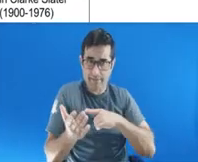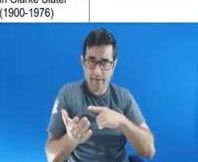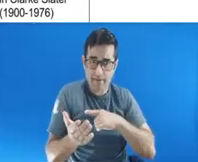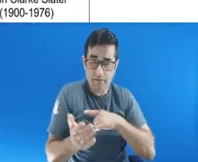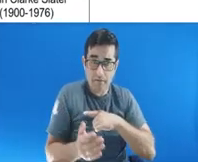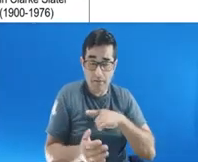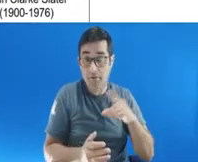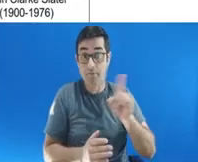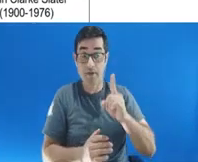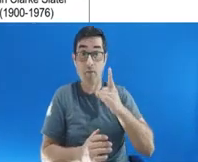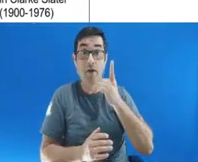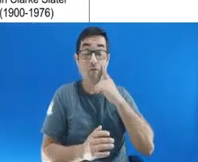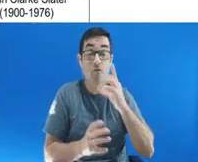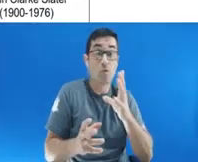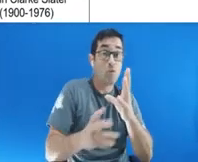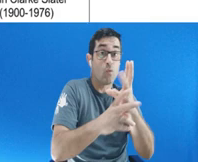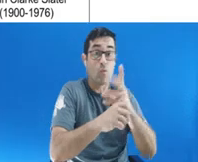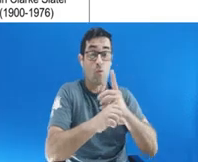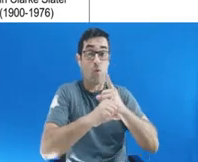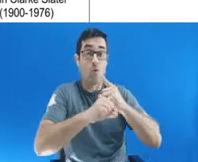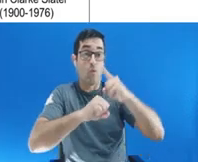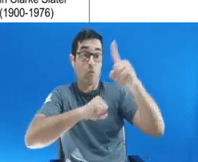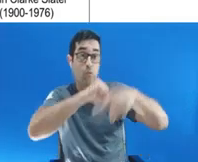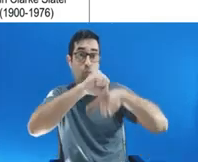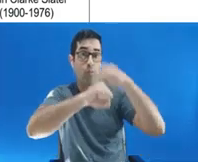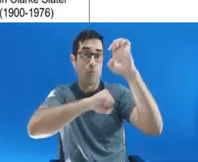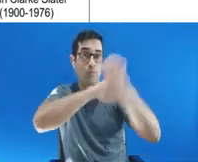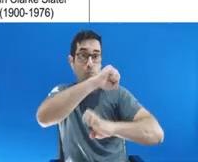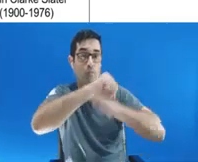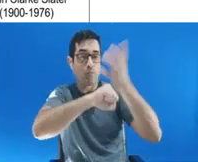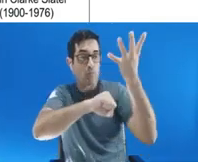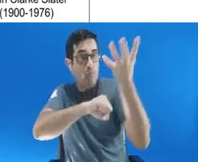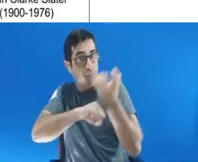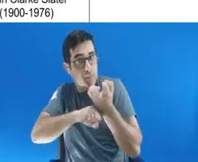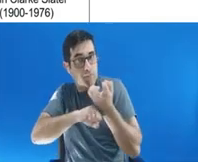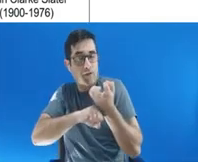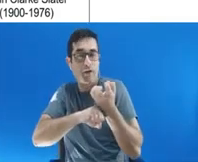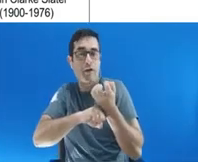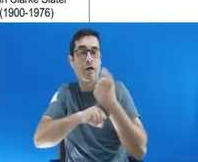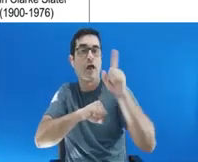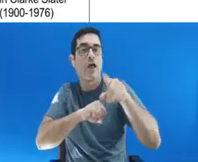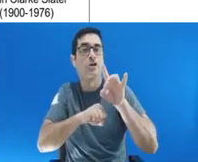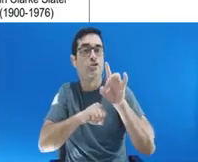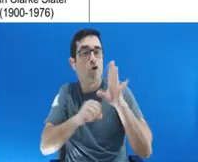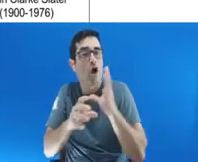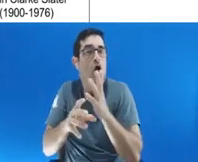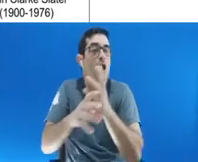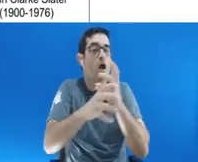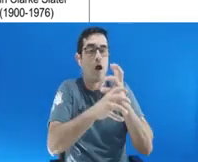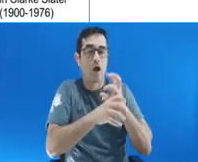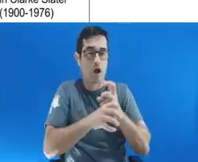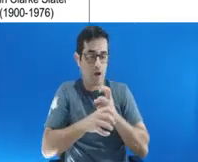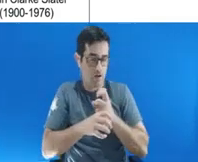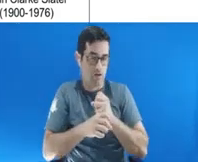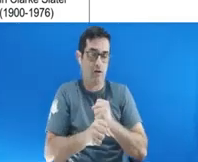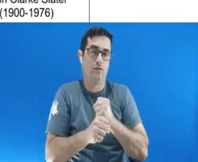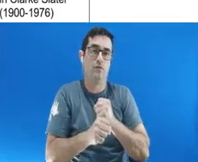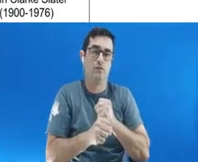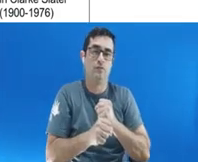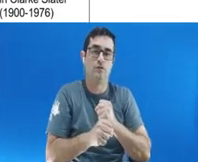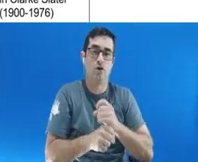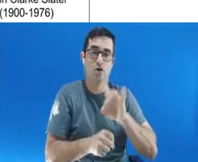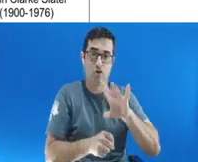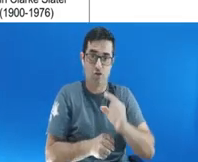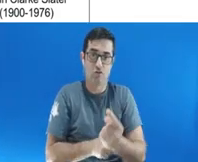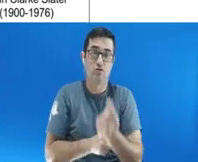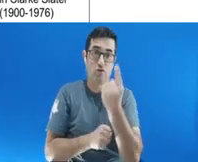nuclear efetiva deste elétron aqui. E como eu só tenho no nível 7, eu só tenho um elétron, que é o que eu vou calcular, então